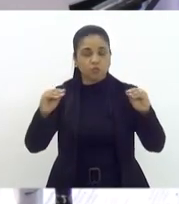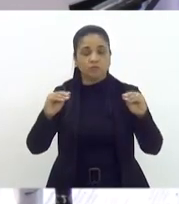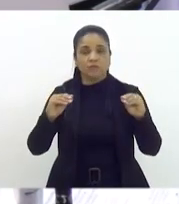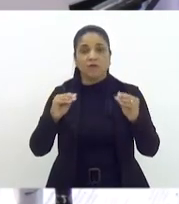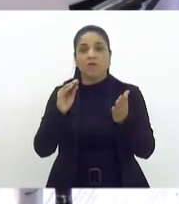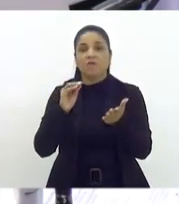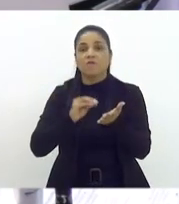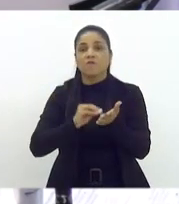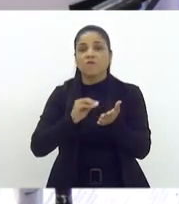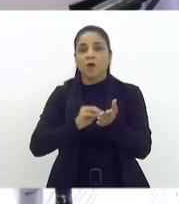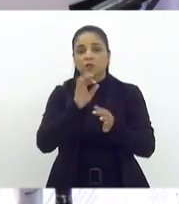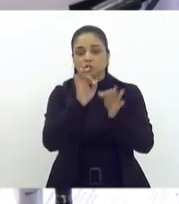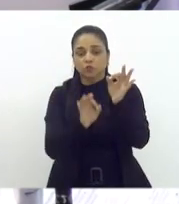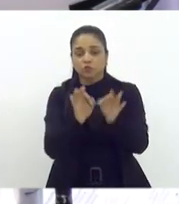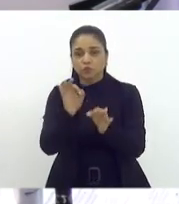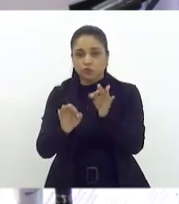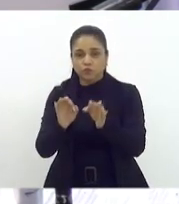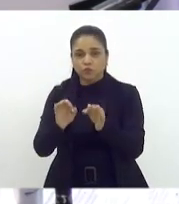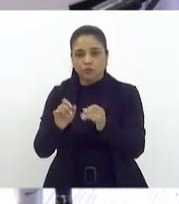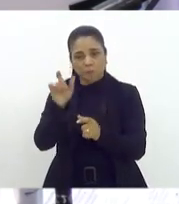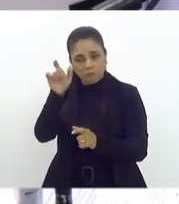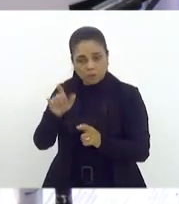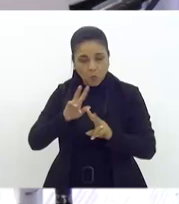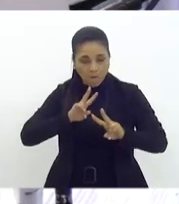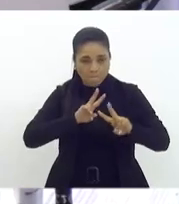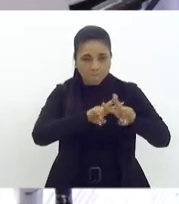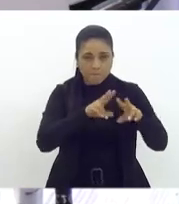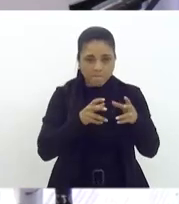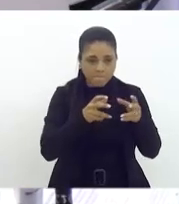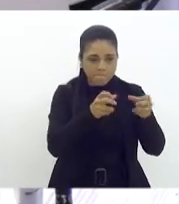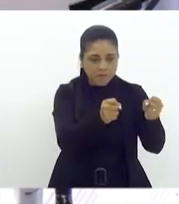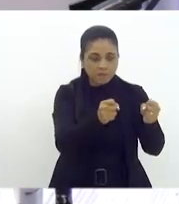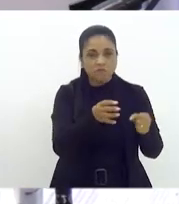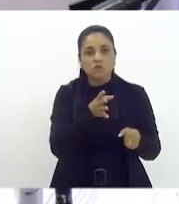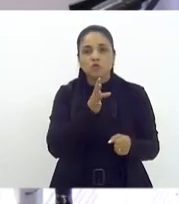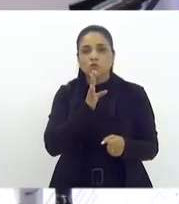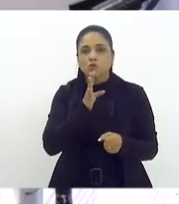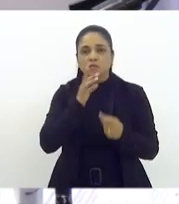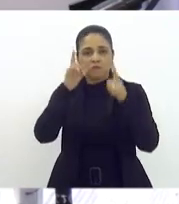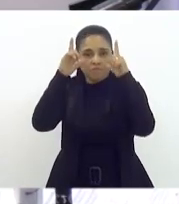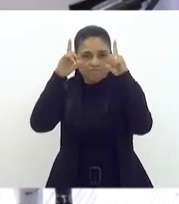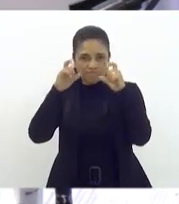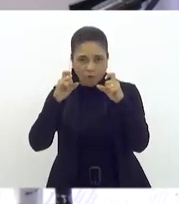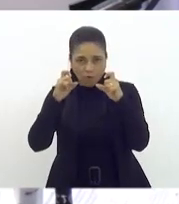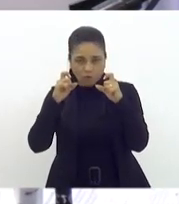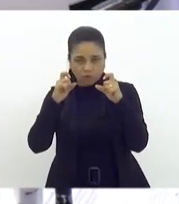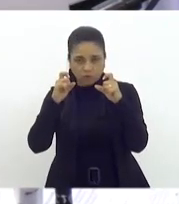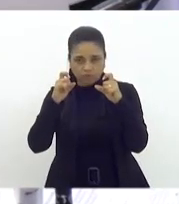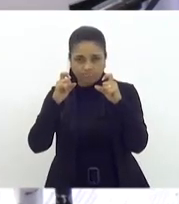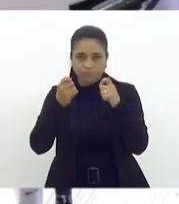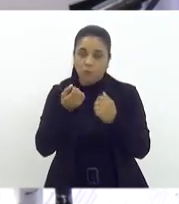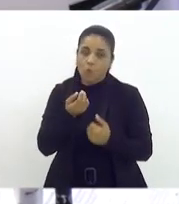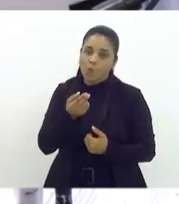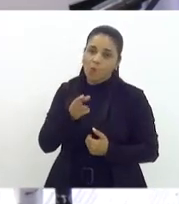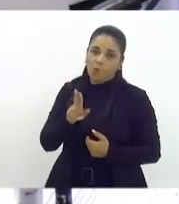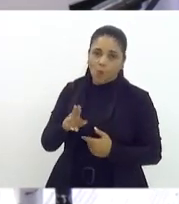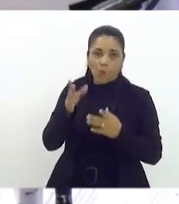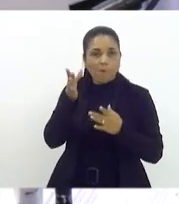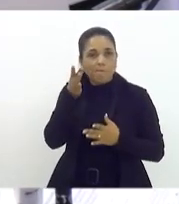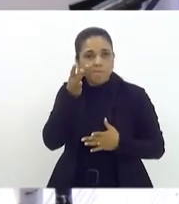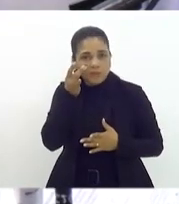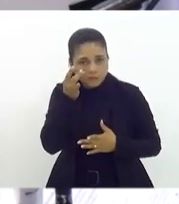quando uma pessoa é presa e é reconhecida fotografia ou presencialmente